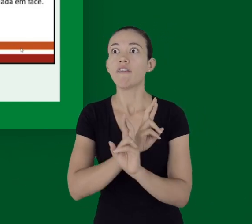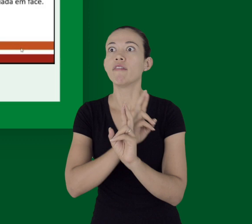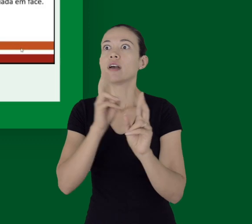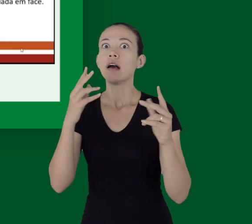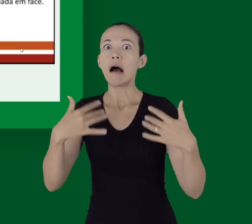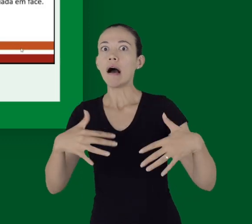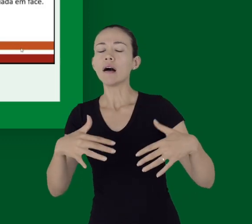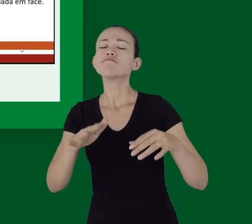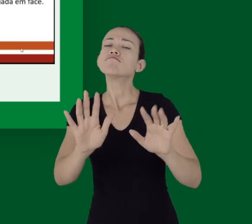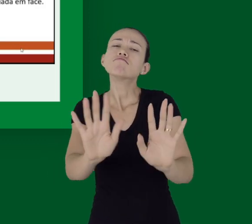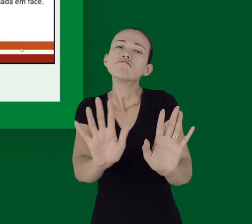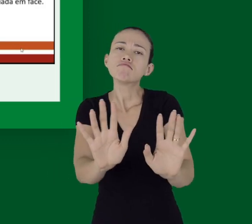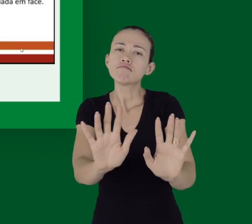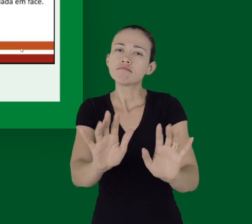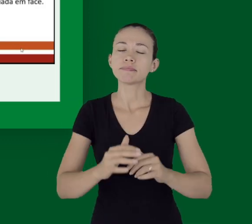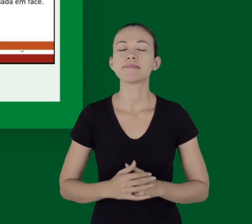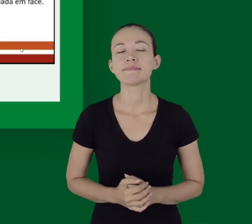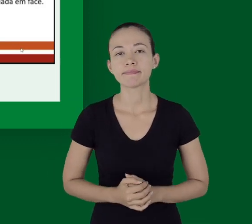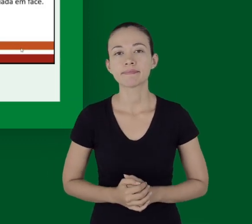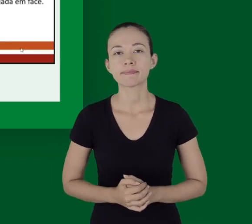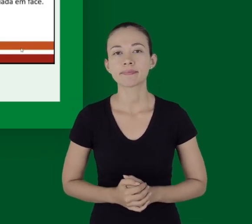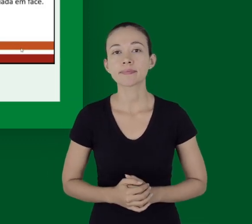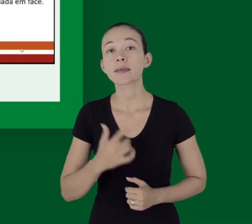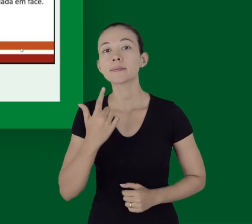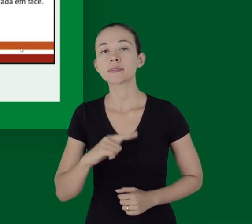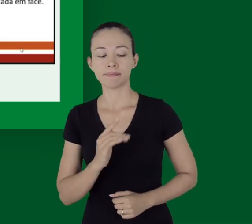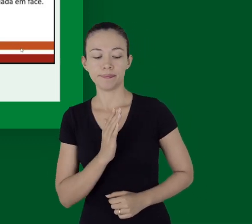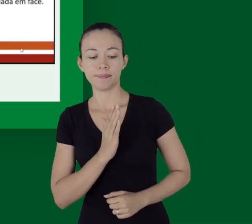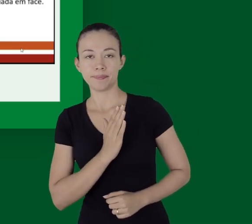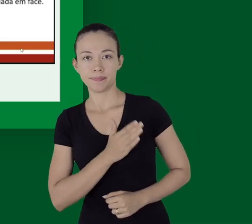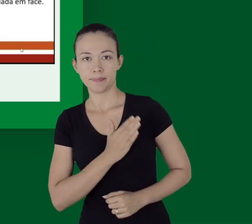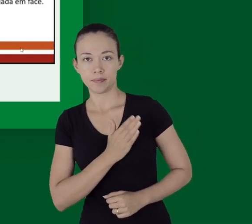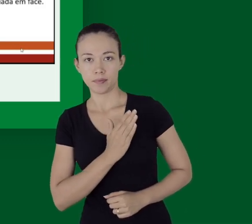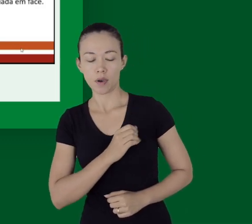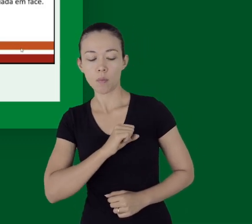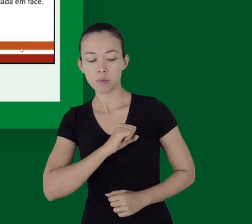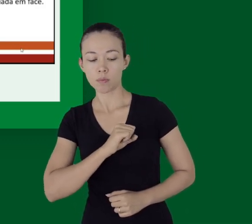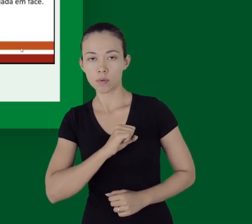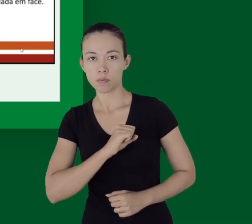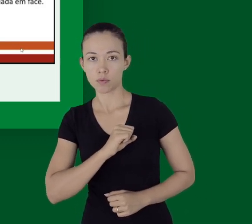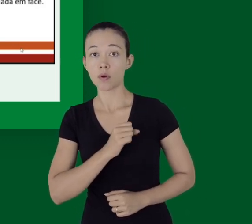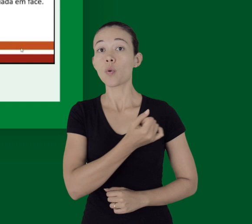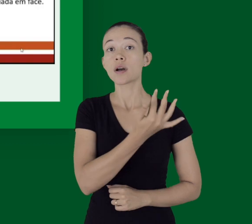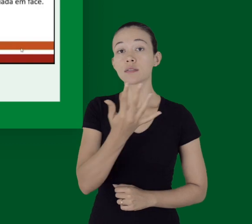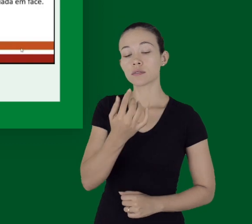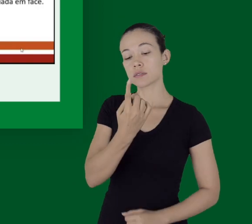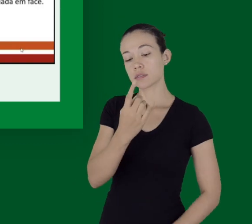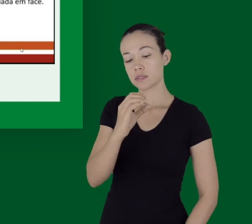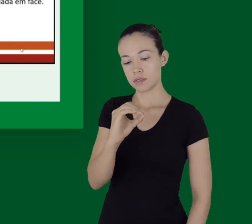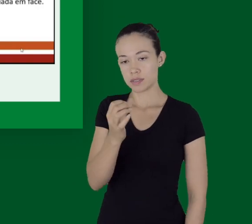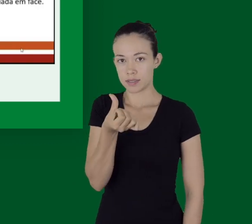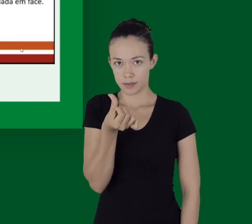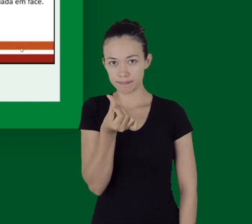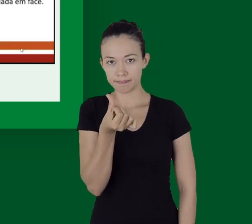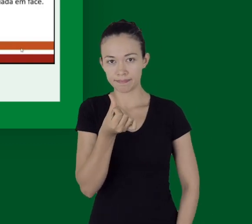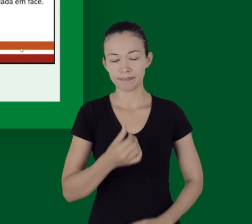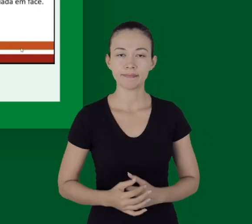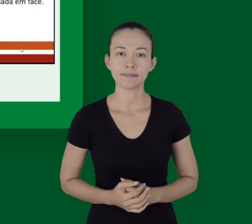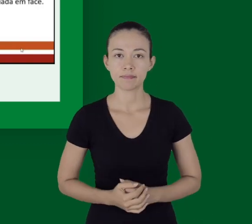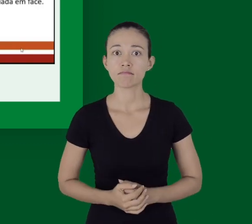caso aí a gente não considera uma diferença muito grande. A frequência cardíaca do paciente estava 106.